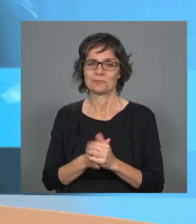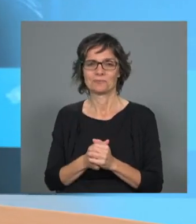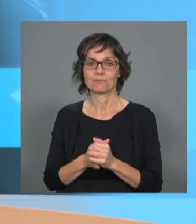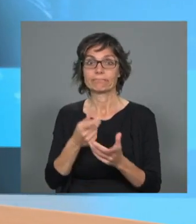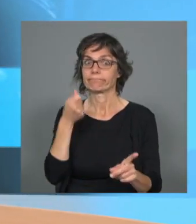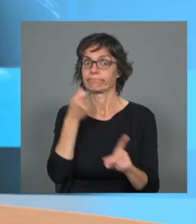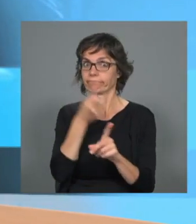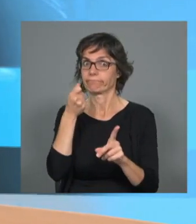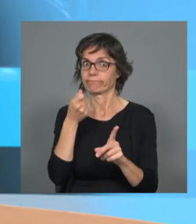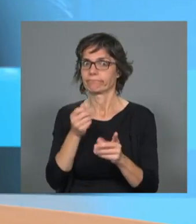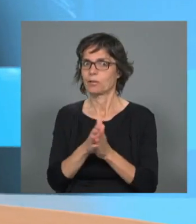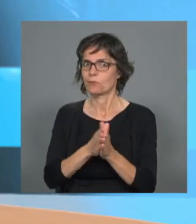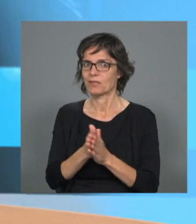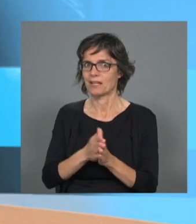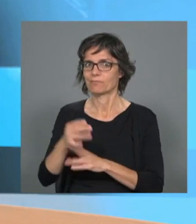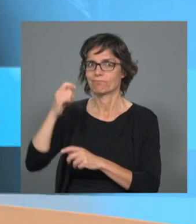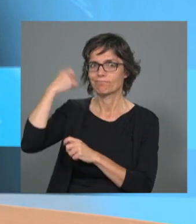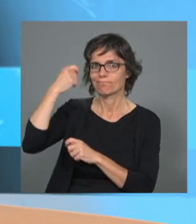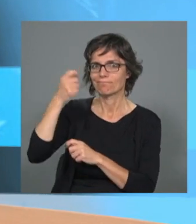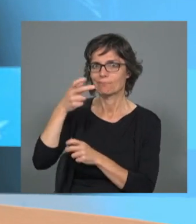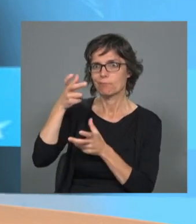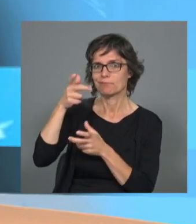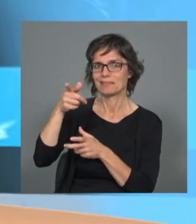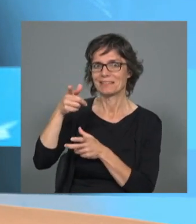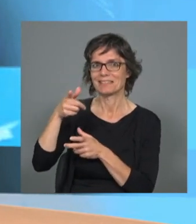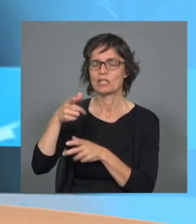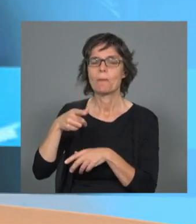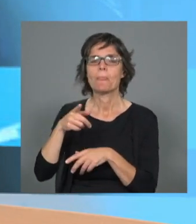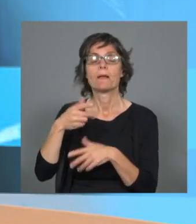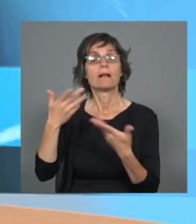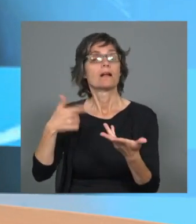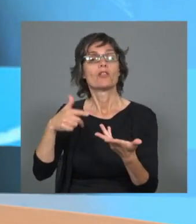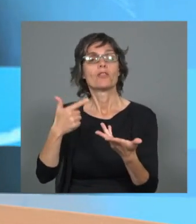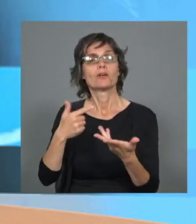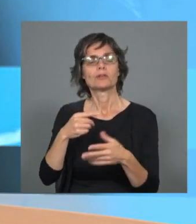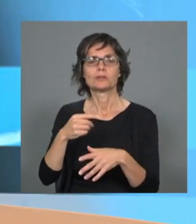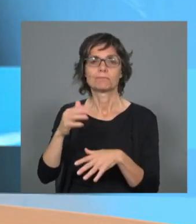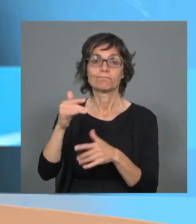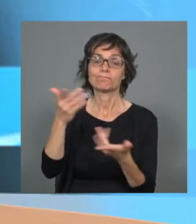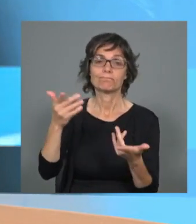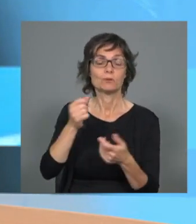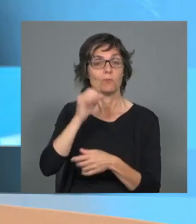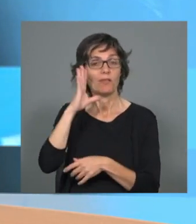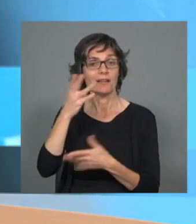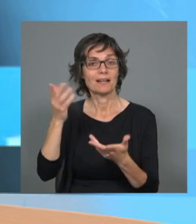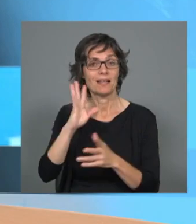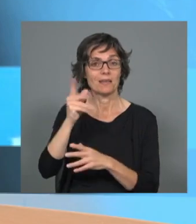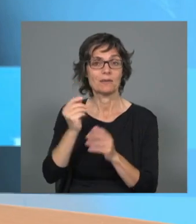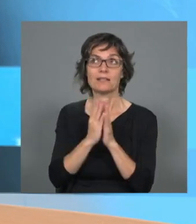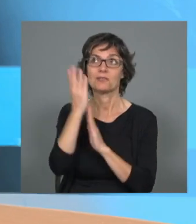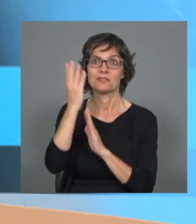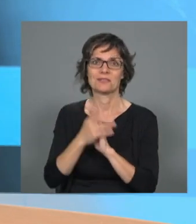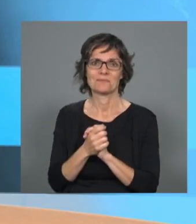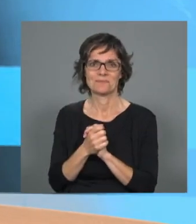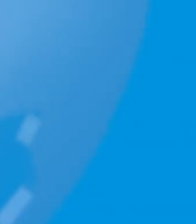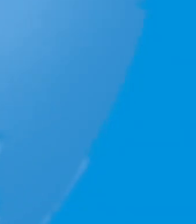escapar a oportunidade de ver este documentário, despedimos-nos desejando uma muito boa tarde e até amanhã, se Deus quiser.